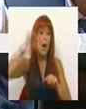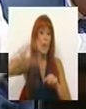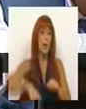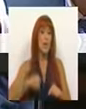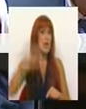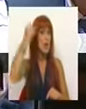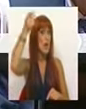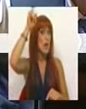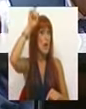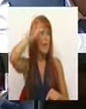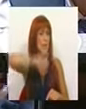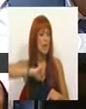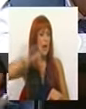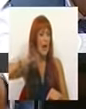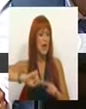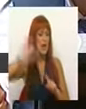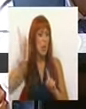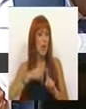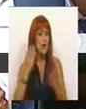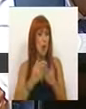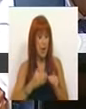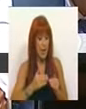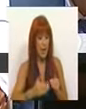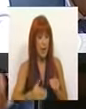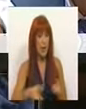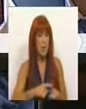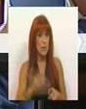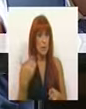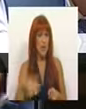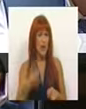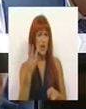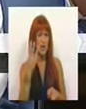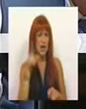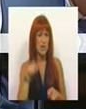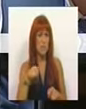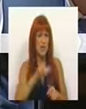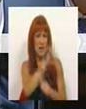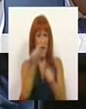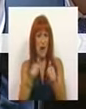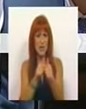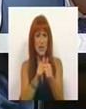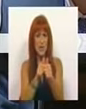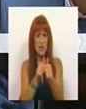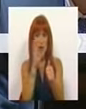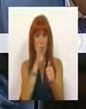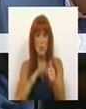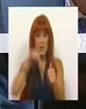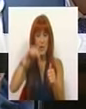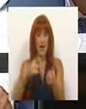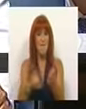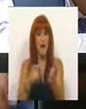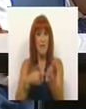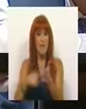Não esquecemos que este ano letivo, dos mais de 3 mil assistentes operacionais em